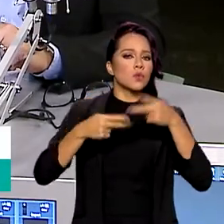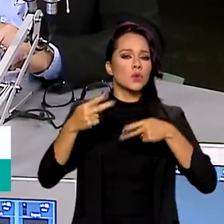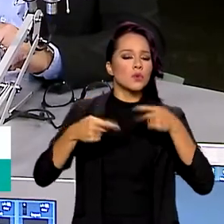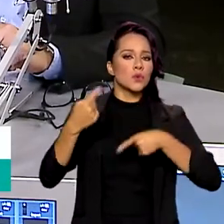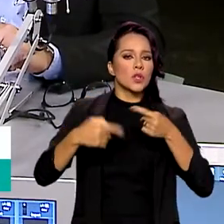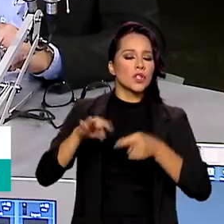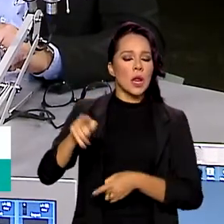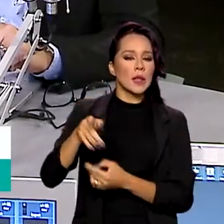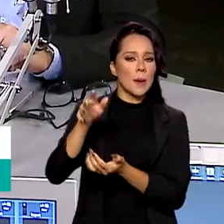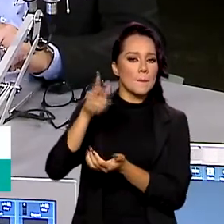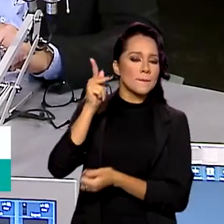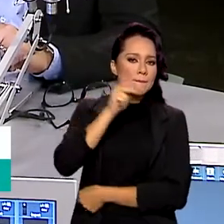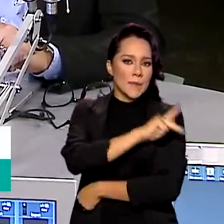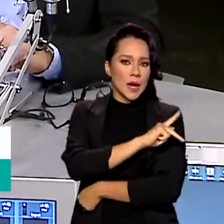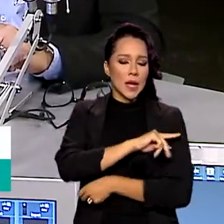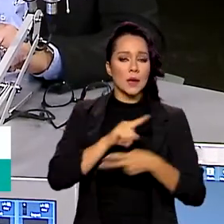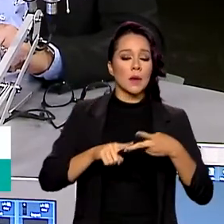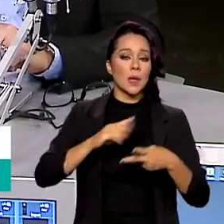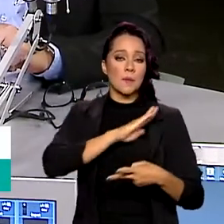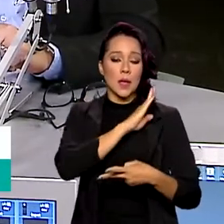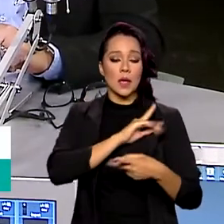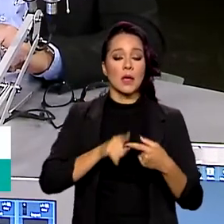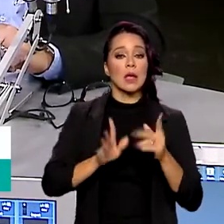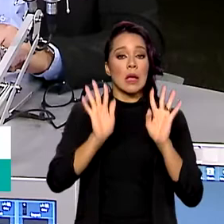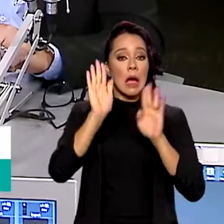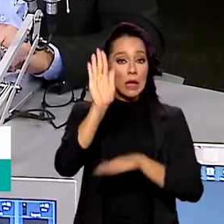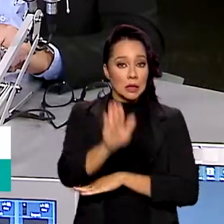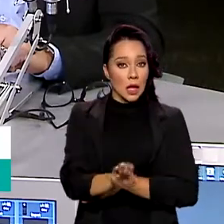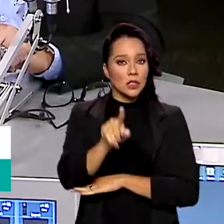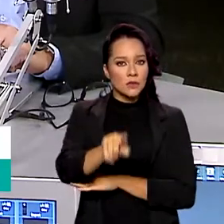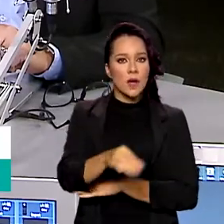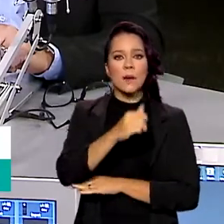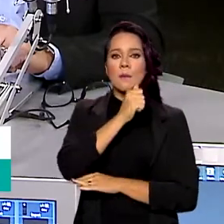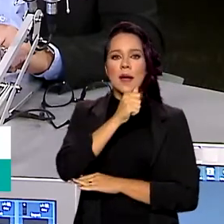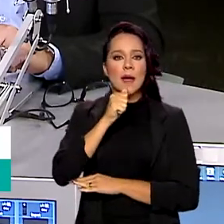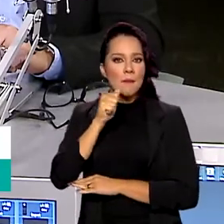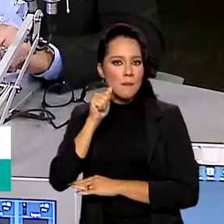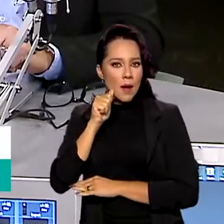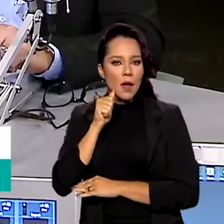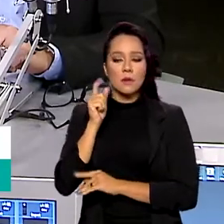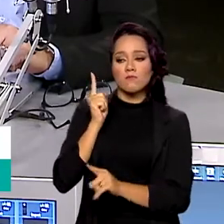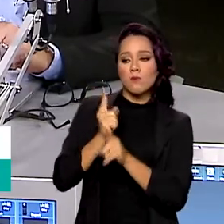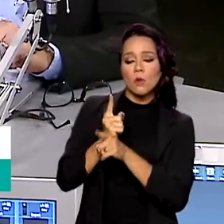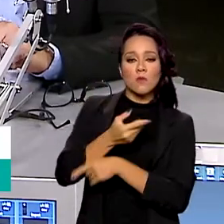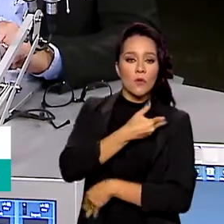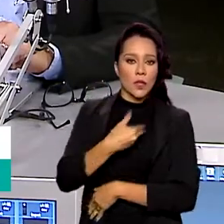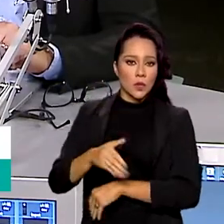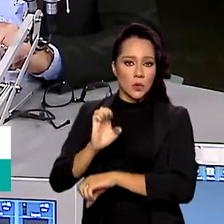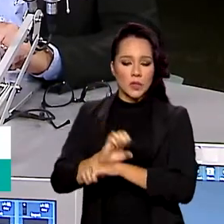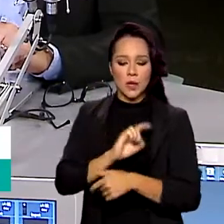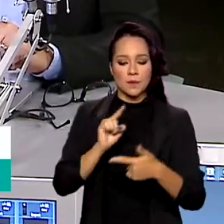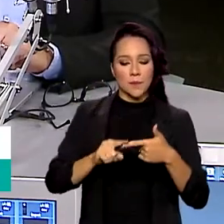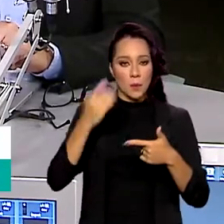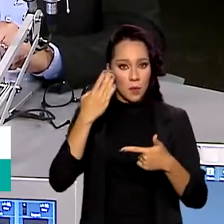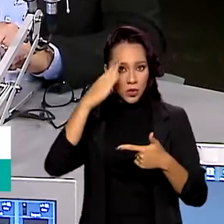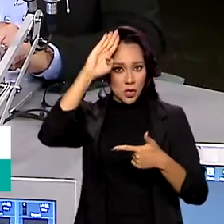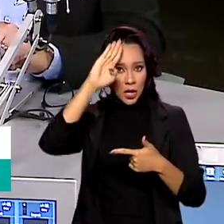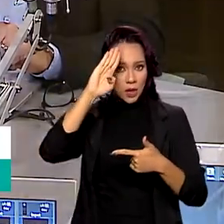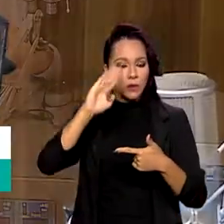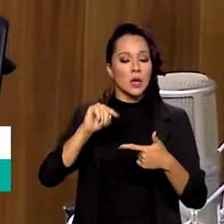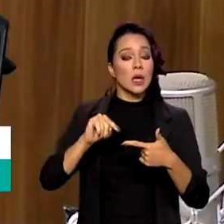Campina Grande na Paraíba e em Belém do Pará no fim da tarde o candidato vai a Macapá onde se encontra com o governador do Estado Jair